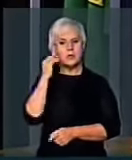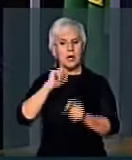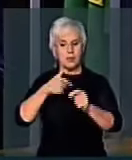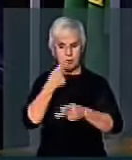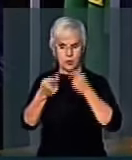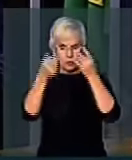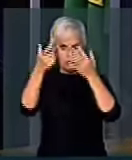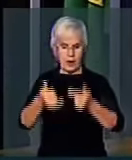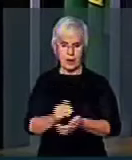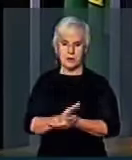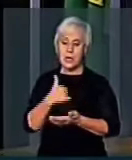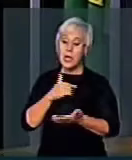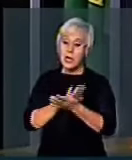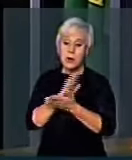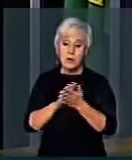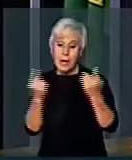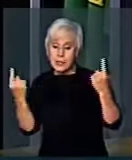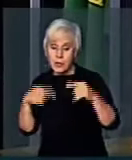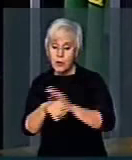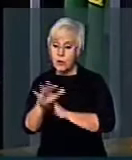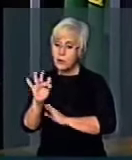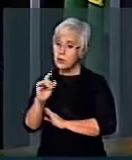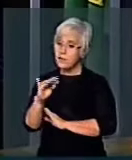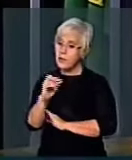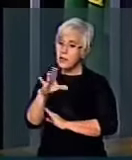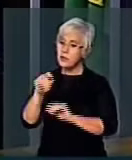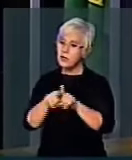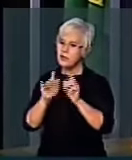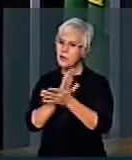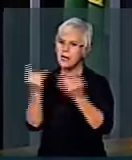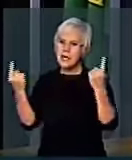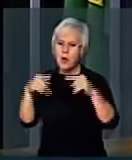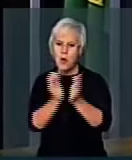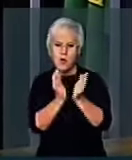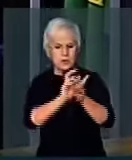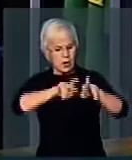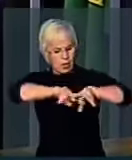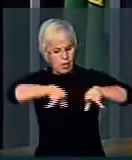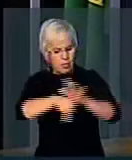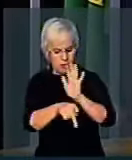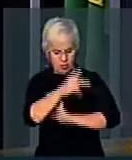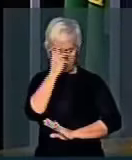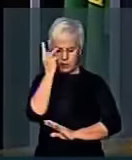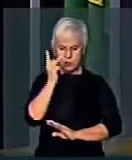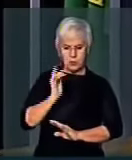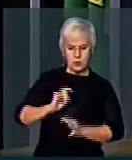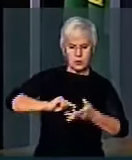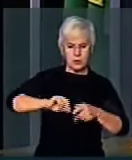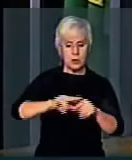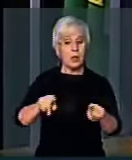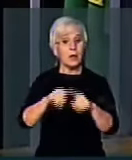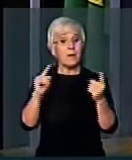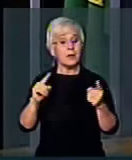estou falando. Não tenho nada contra, e o Feliciano também, nada contra o homossexual, a lésbica ou transexual, mas